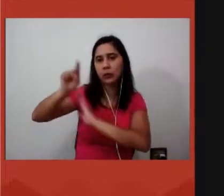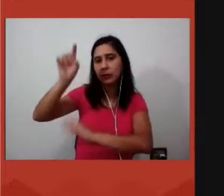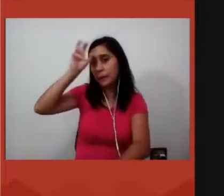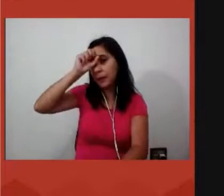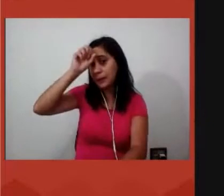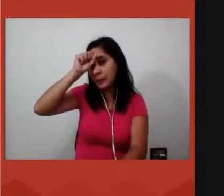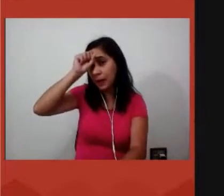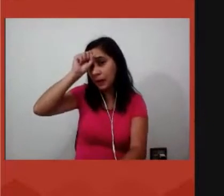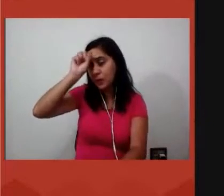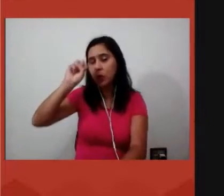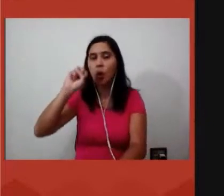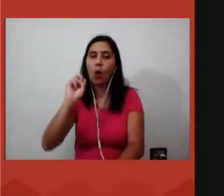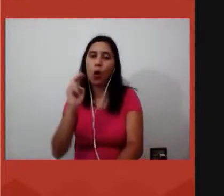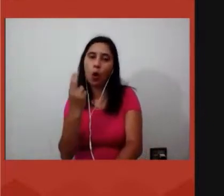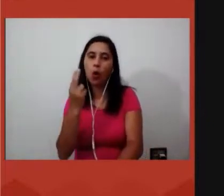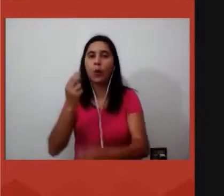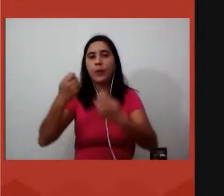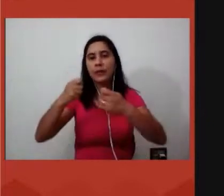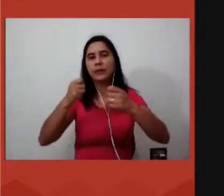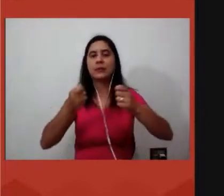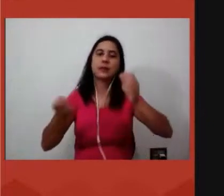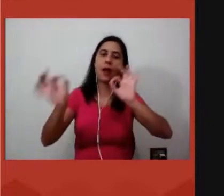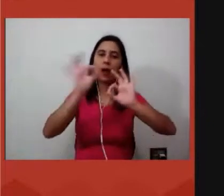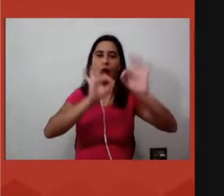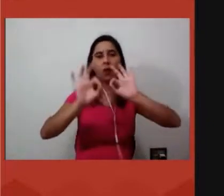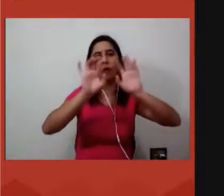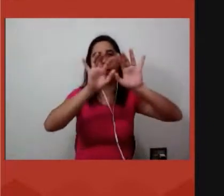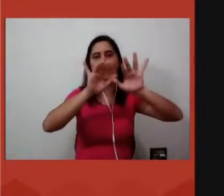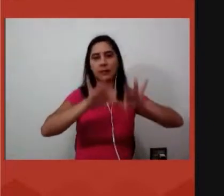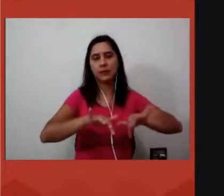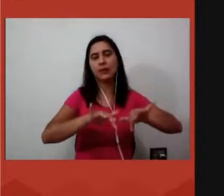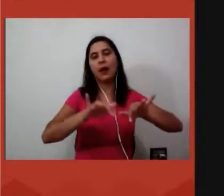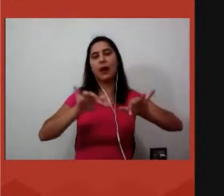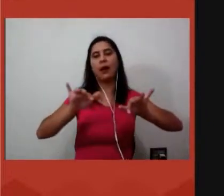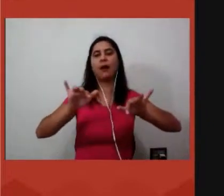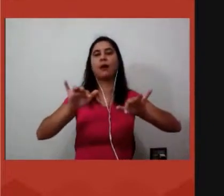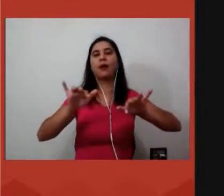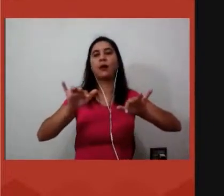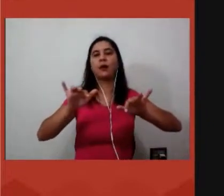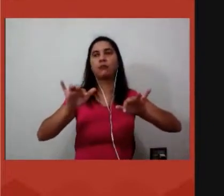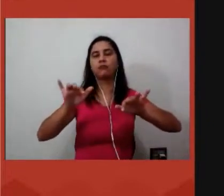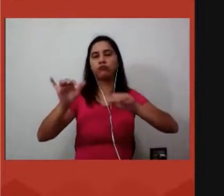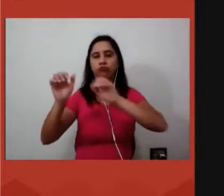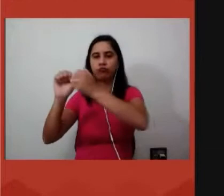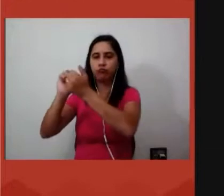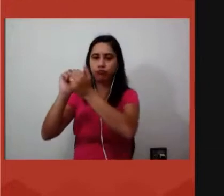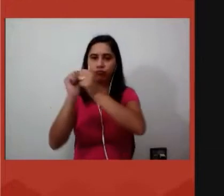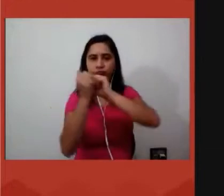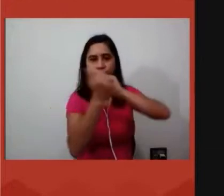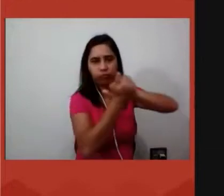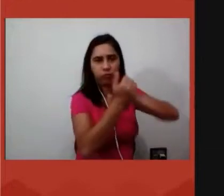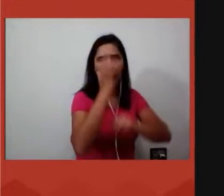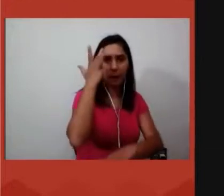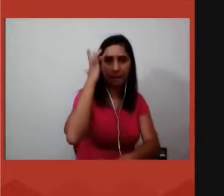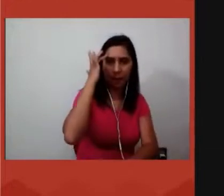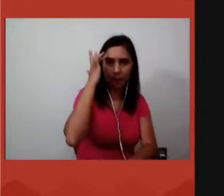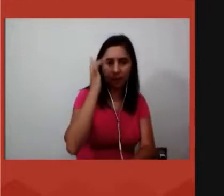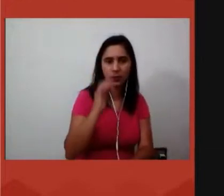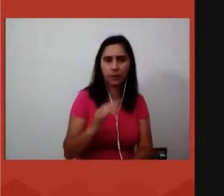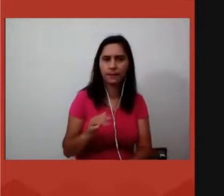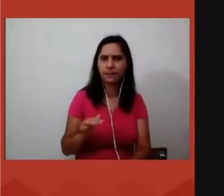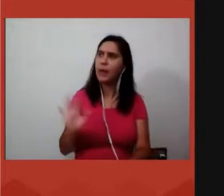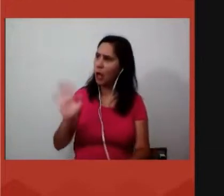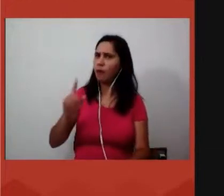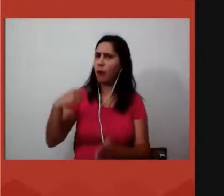quer que tente reescrever as questões de aprendizagem em forma de hipótese? Não, vamos honrar o pacto aí